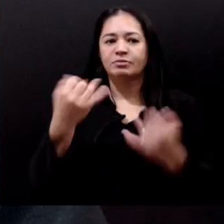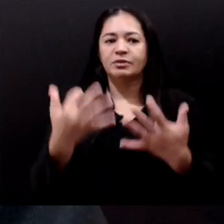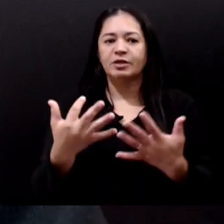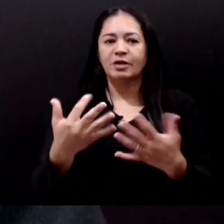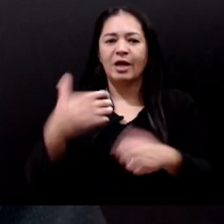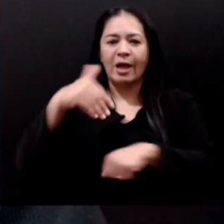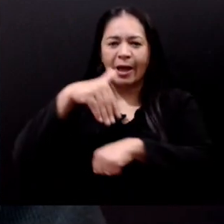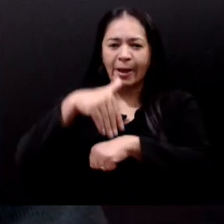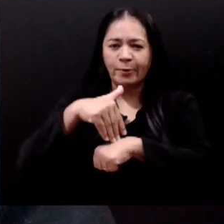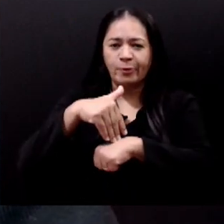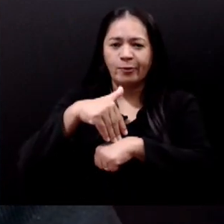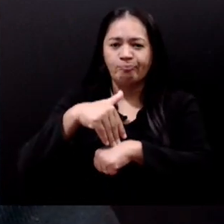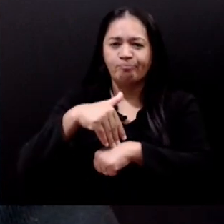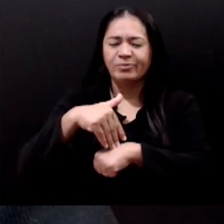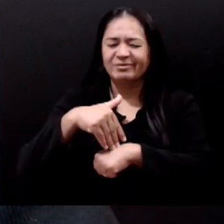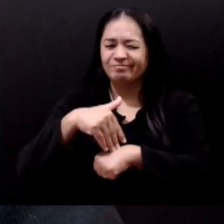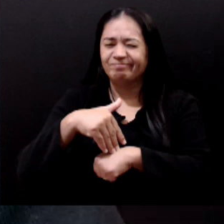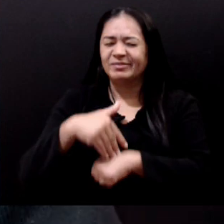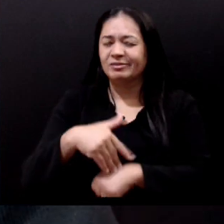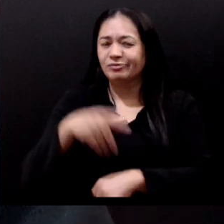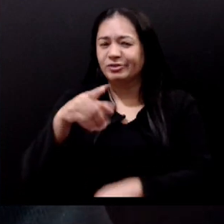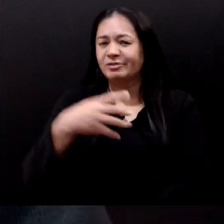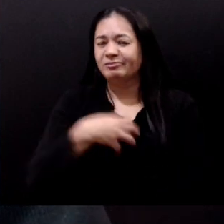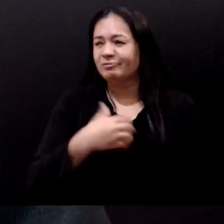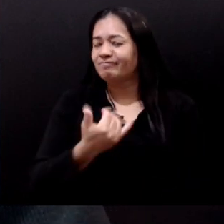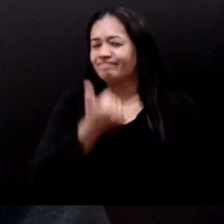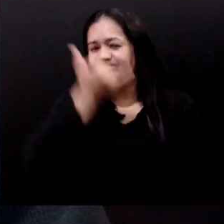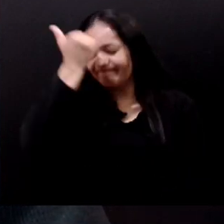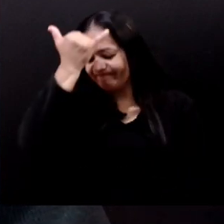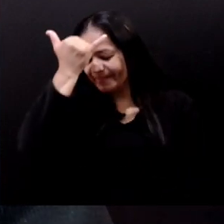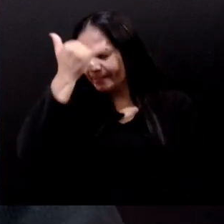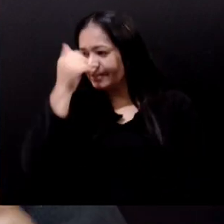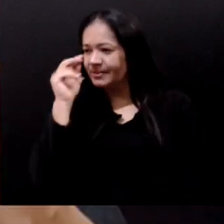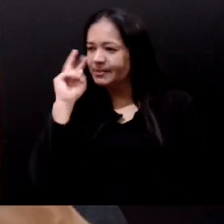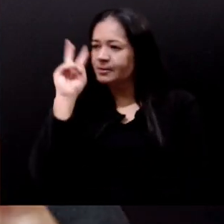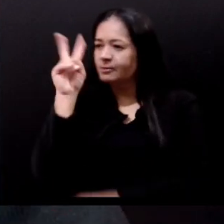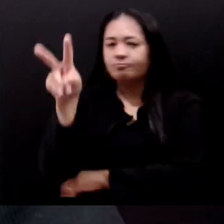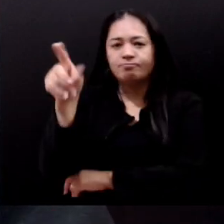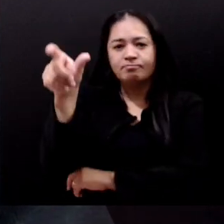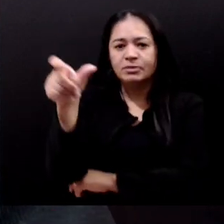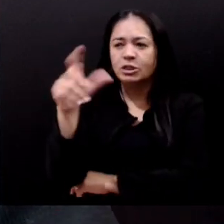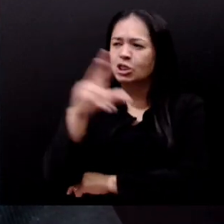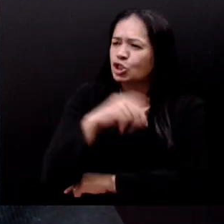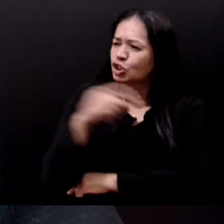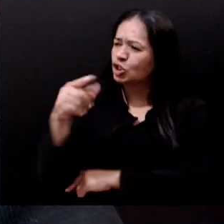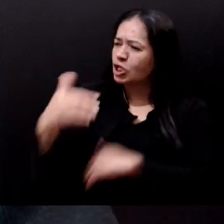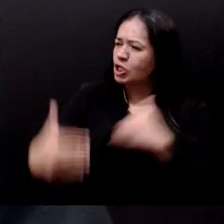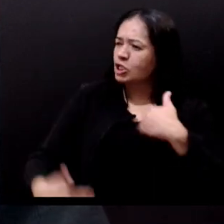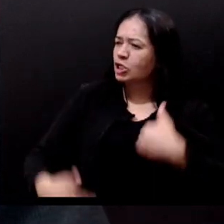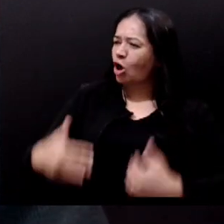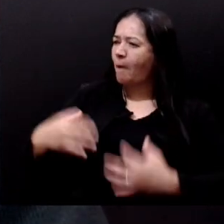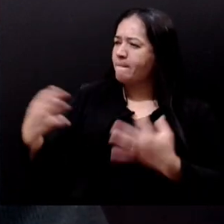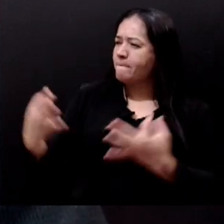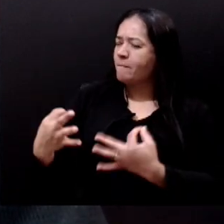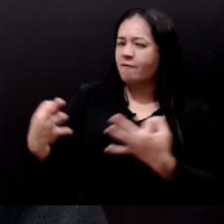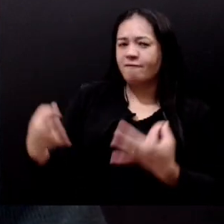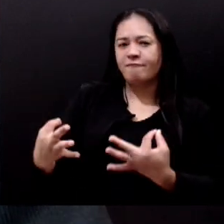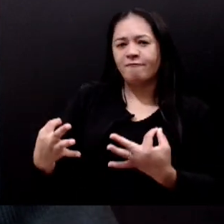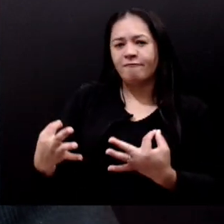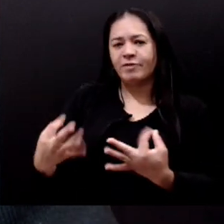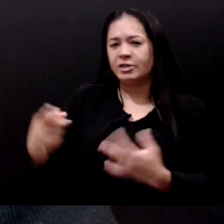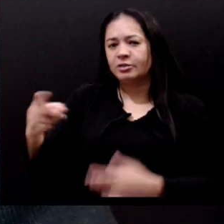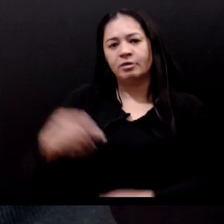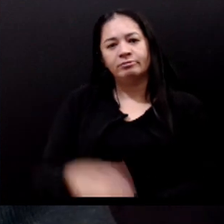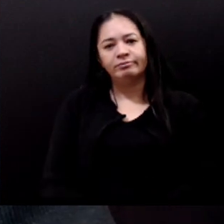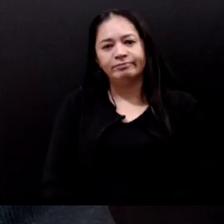né, o fato de você se sentir frustrado, de olhar para o outro e falar: "Poxa, olha que corpo lindo, que coisa perfeita que ela é perfeita", né.